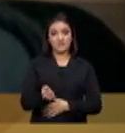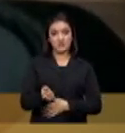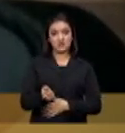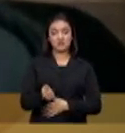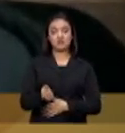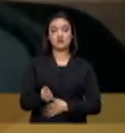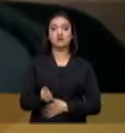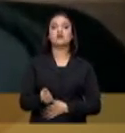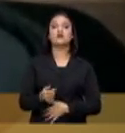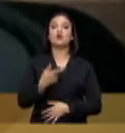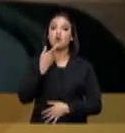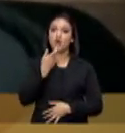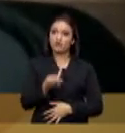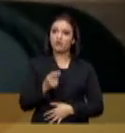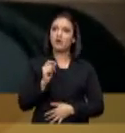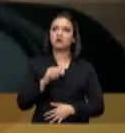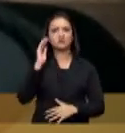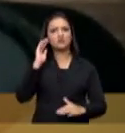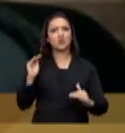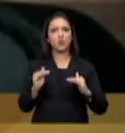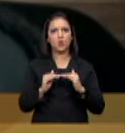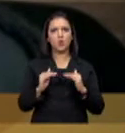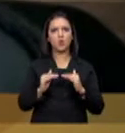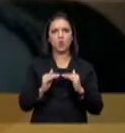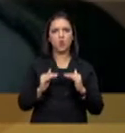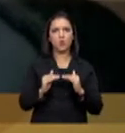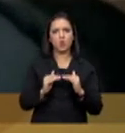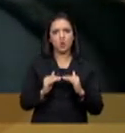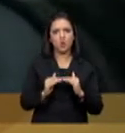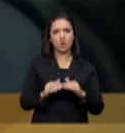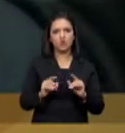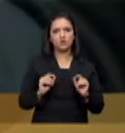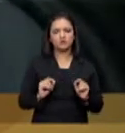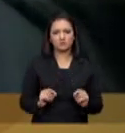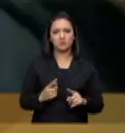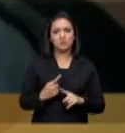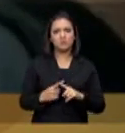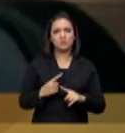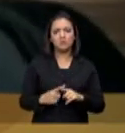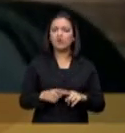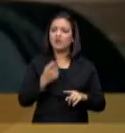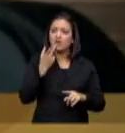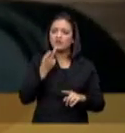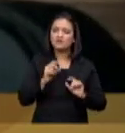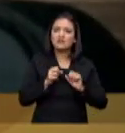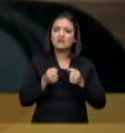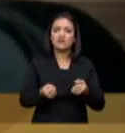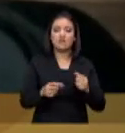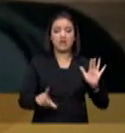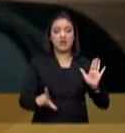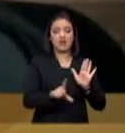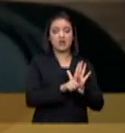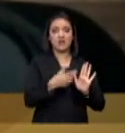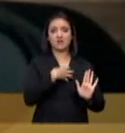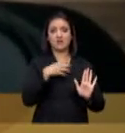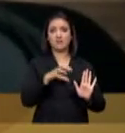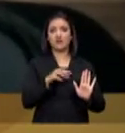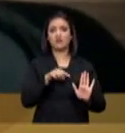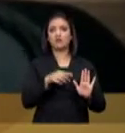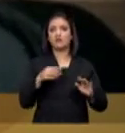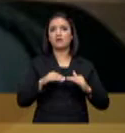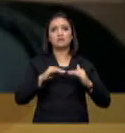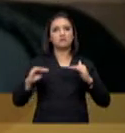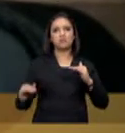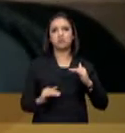Anunciantes reforça as alegações trazidas pela requerente e defende que a lei estadual é